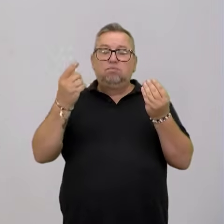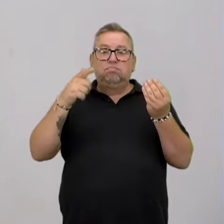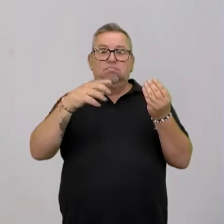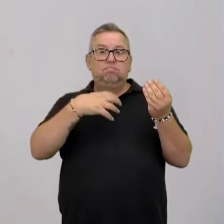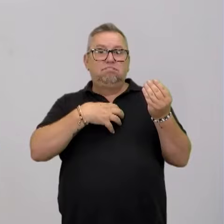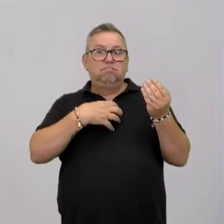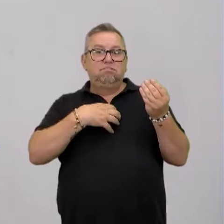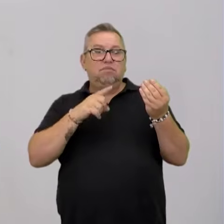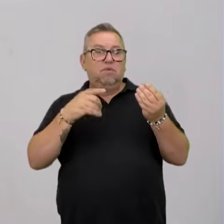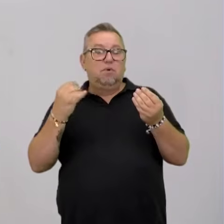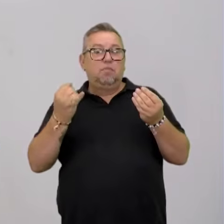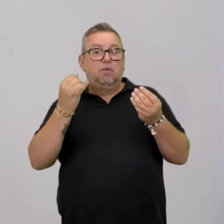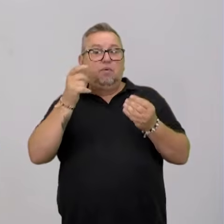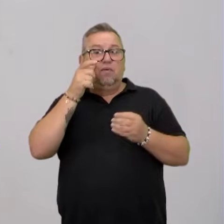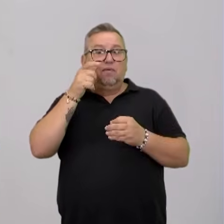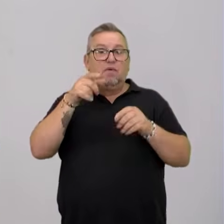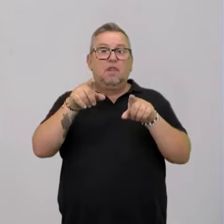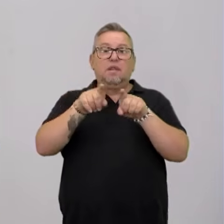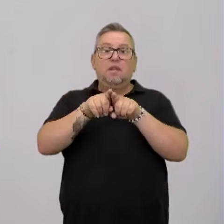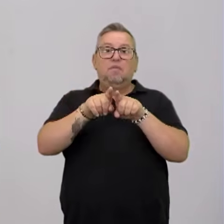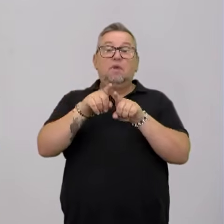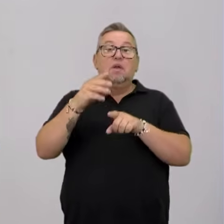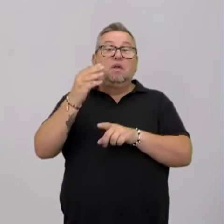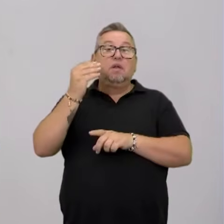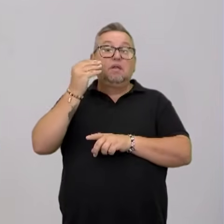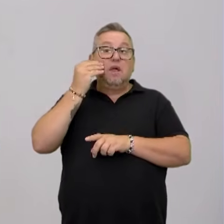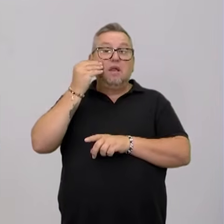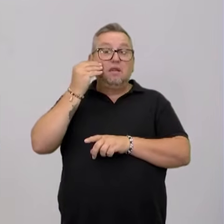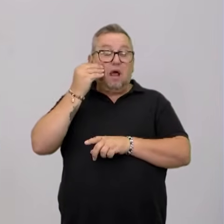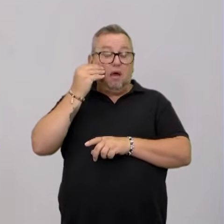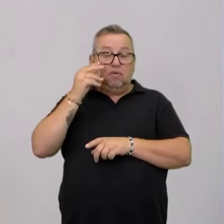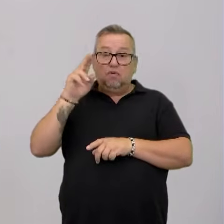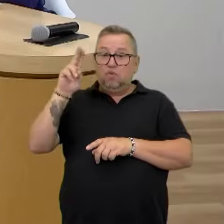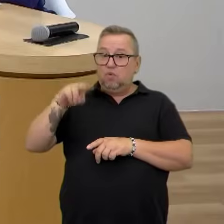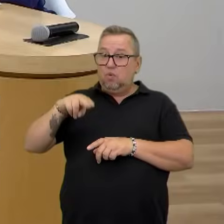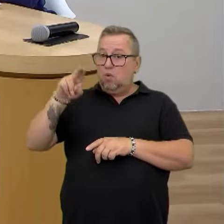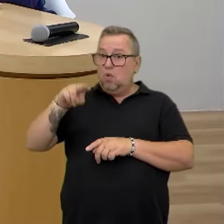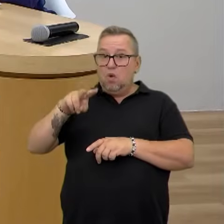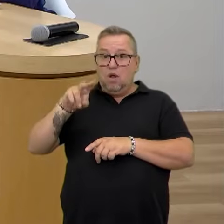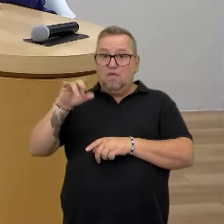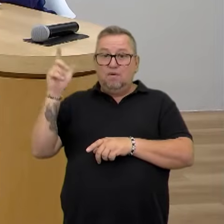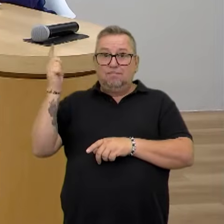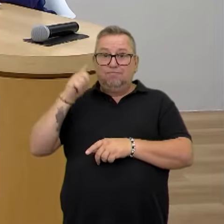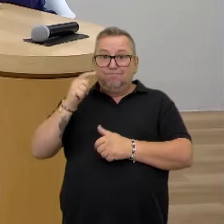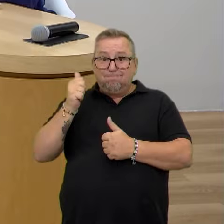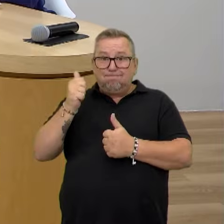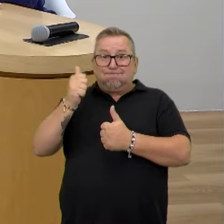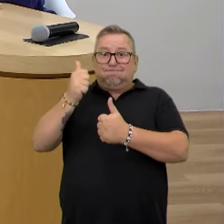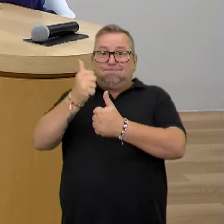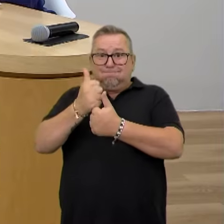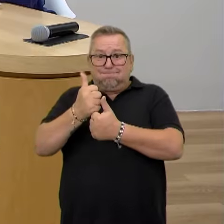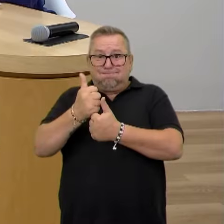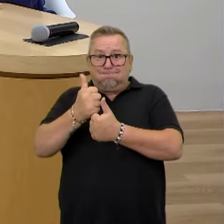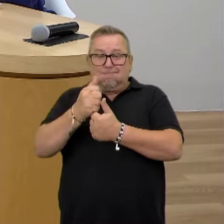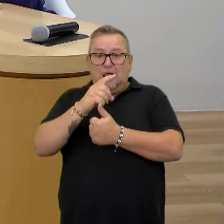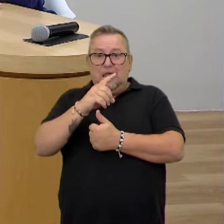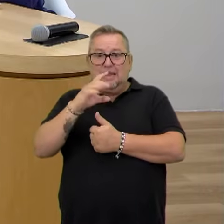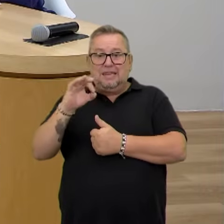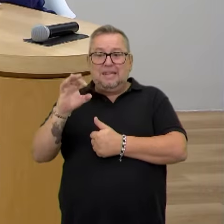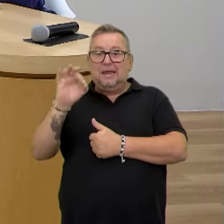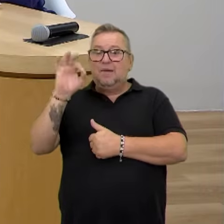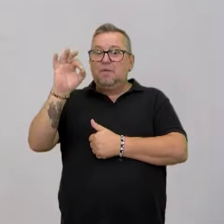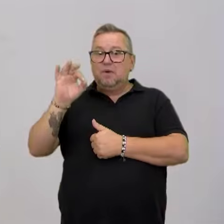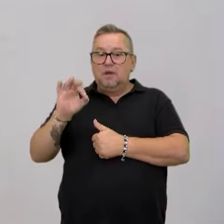muito importante ouvi-los e tentar, né? A gente nunca vai conseguir realmente se colocar exatamente no lugar do outro, mas tentar compreender toda